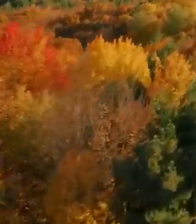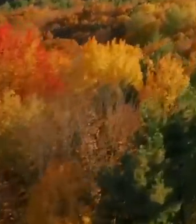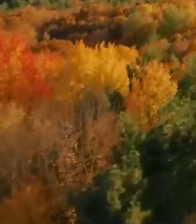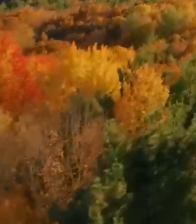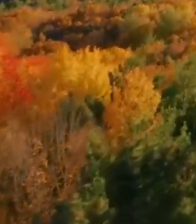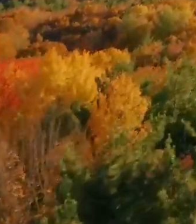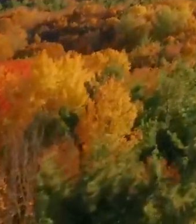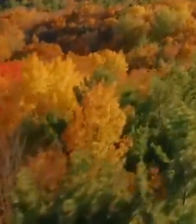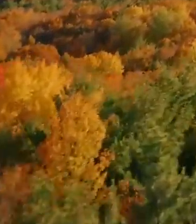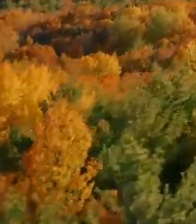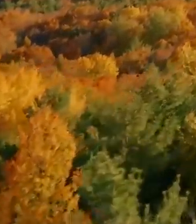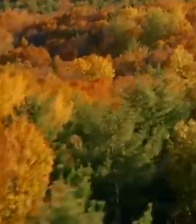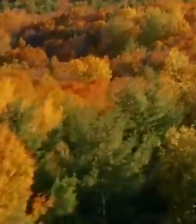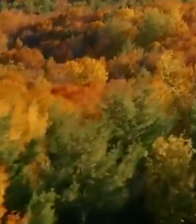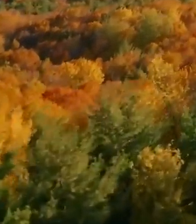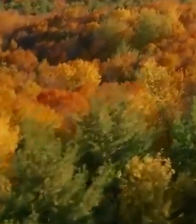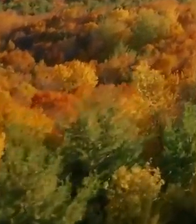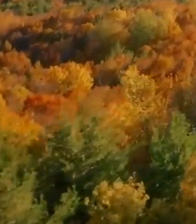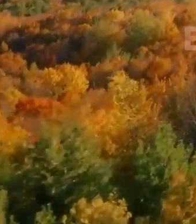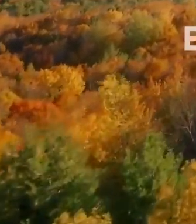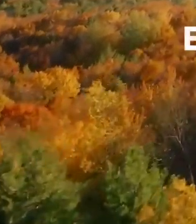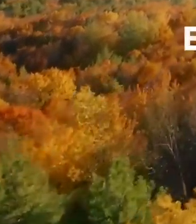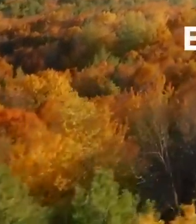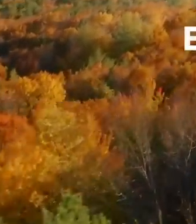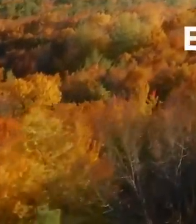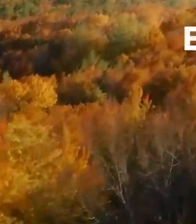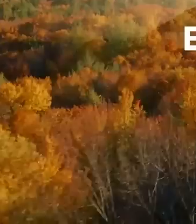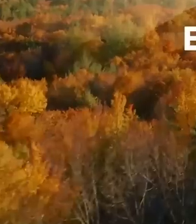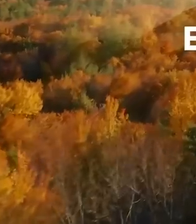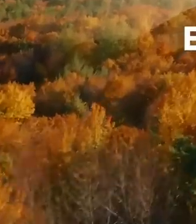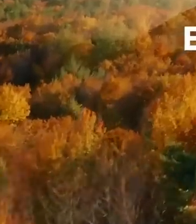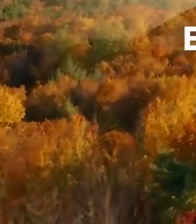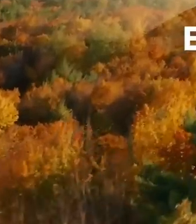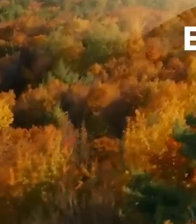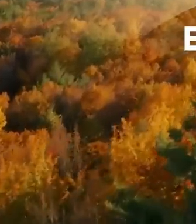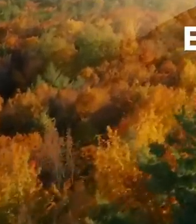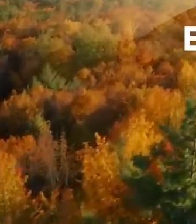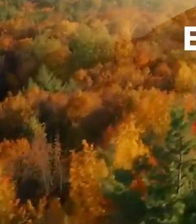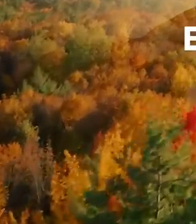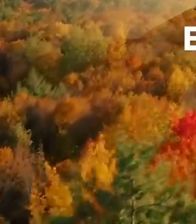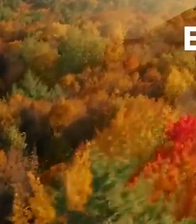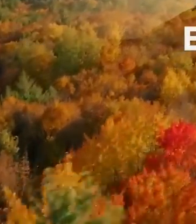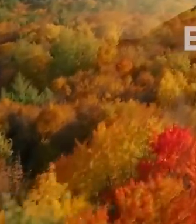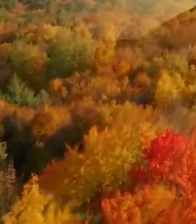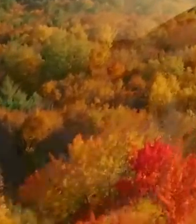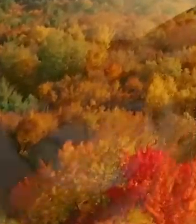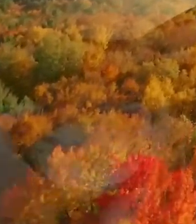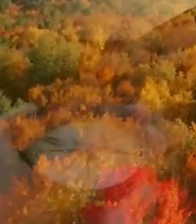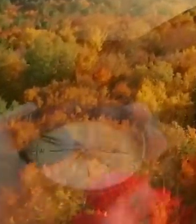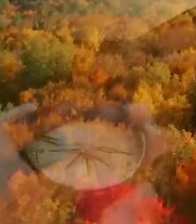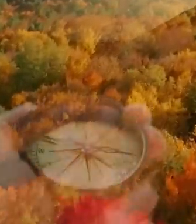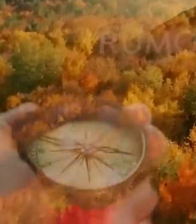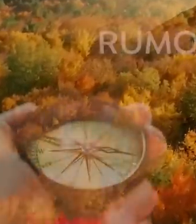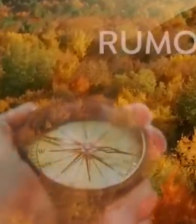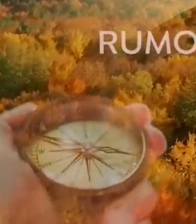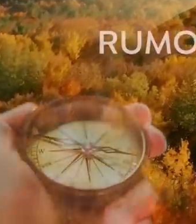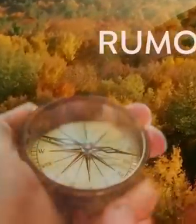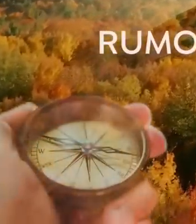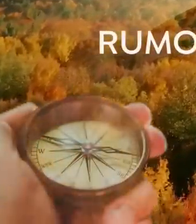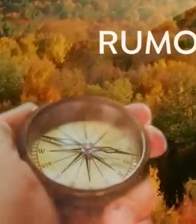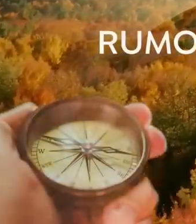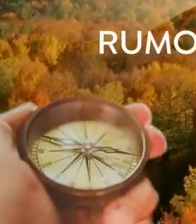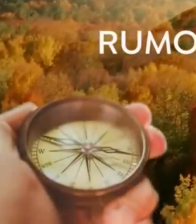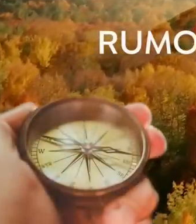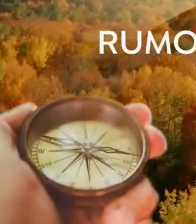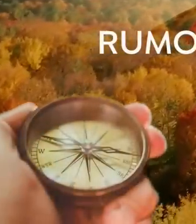Federação Espírita do Paraná apresenta 25ª Conferência Estadual Espírita, com o tema Rumo